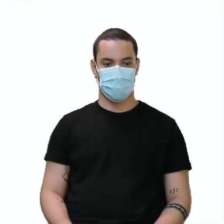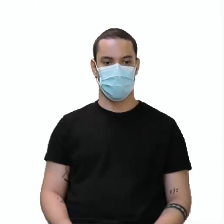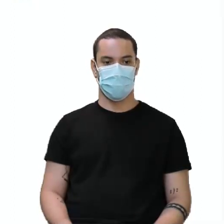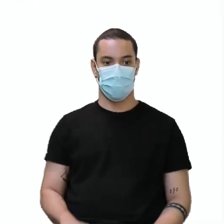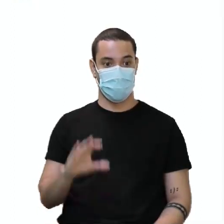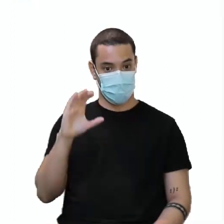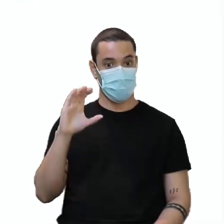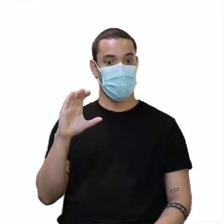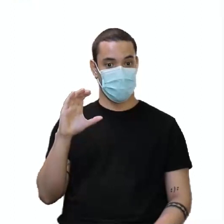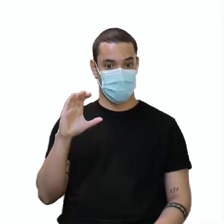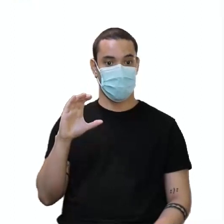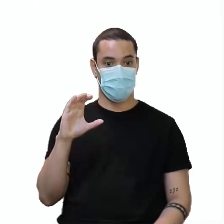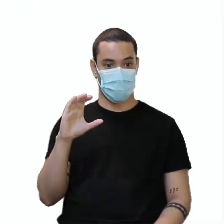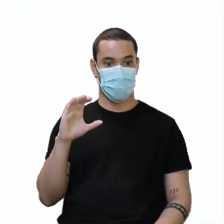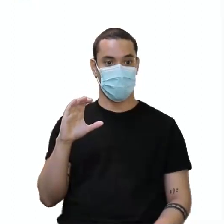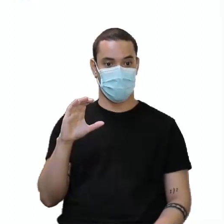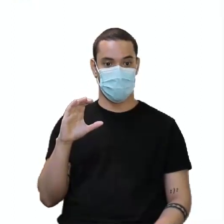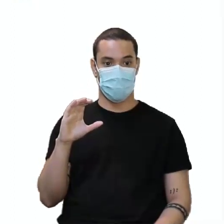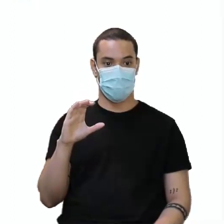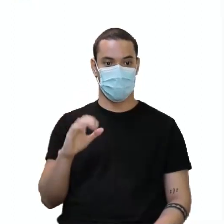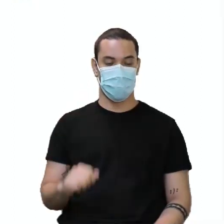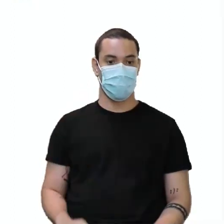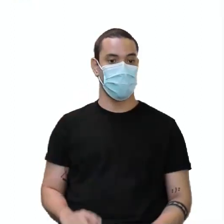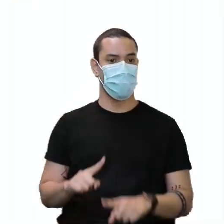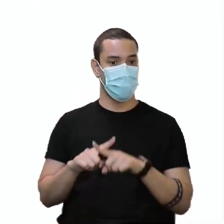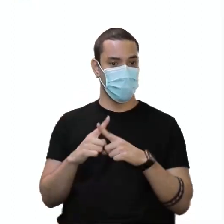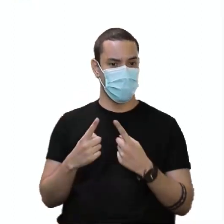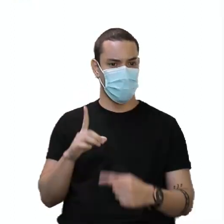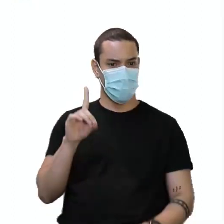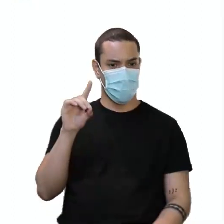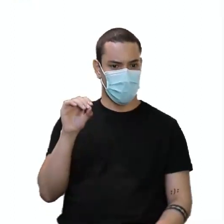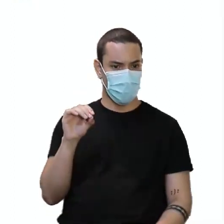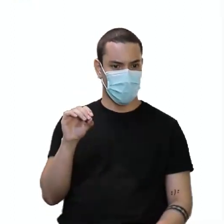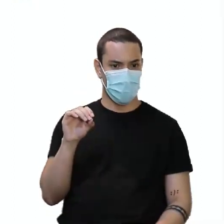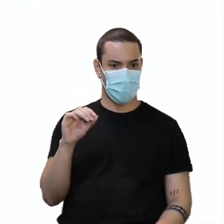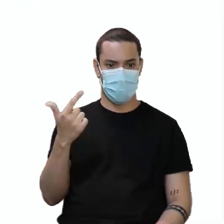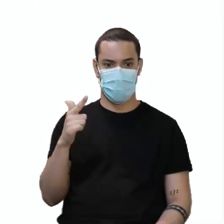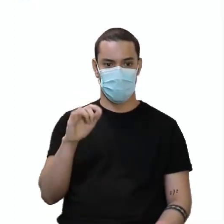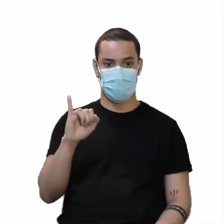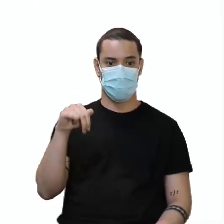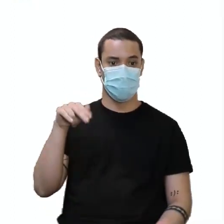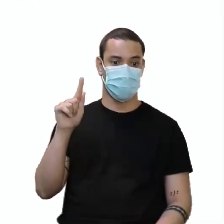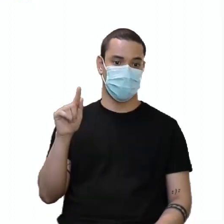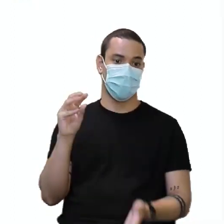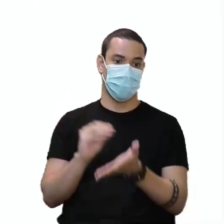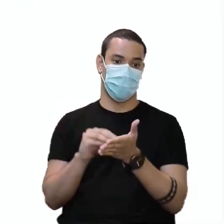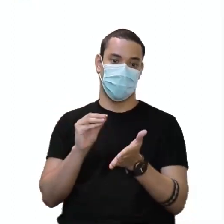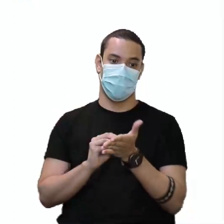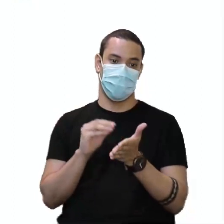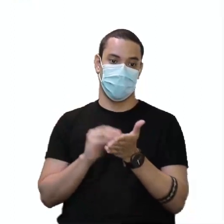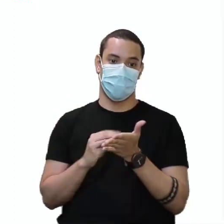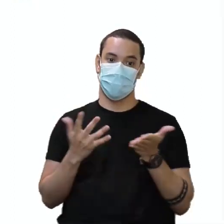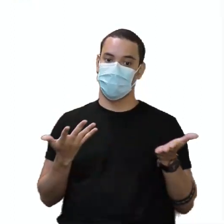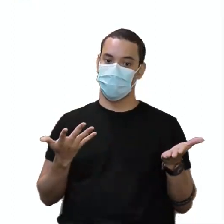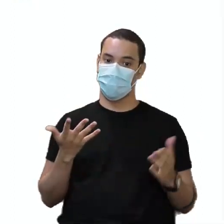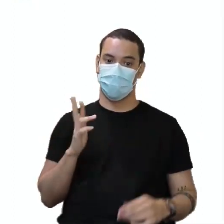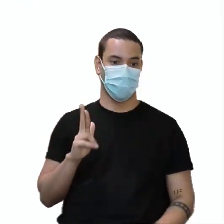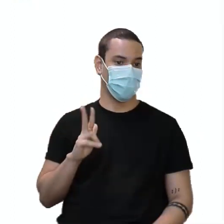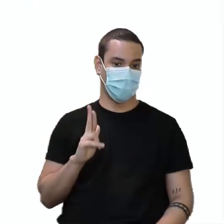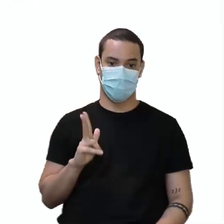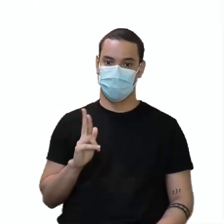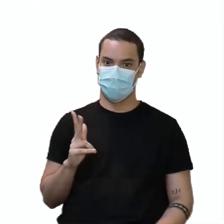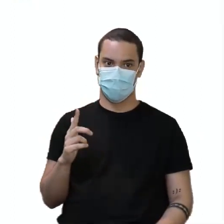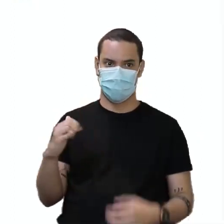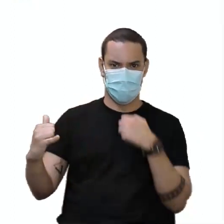does. Ah, mas essa aqui é uma piada, ó. Porque quando chega aqui no do, não tem o ing. Tá faltando ing aqui. Também não é. Quer